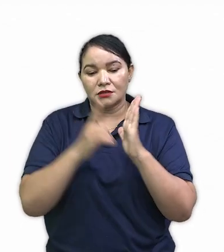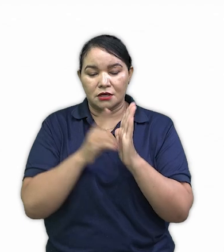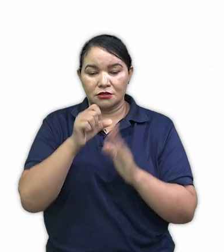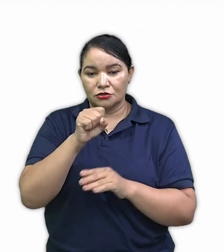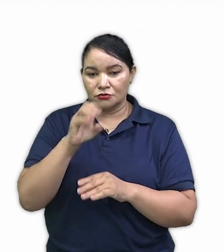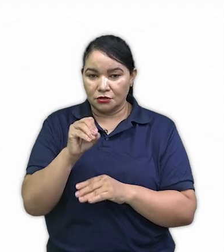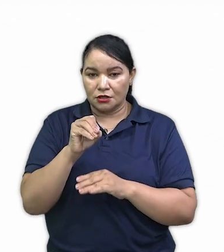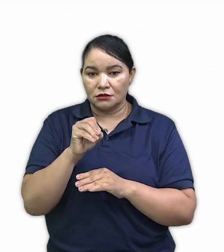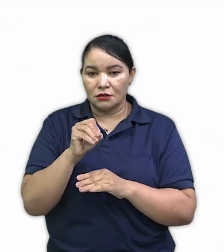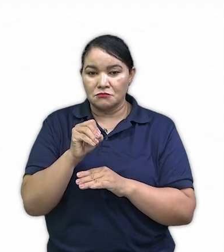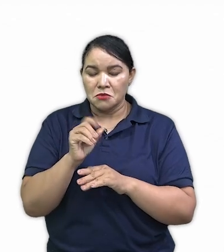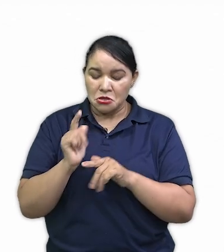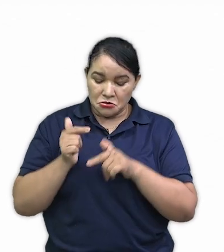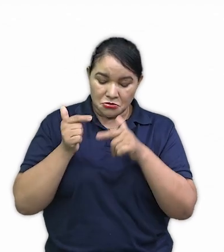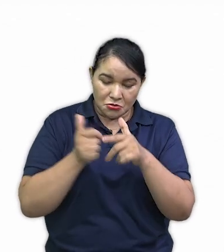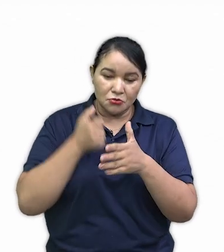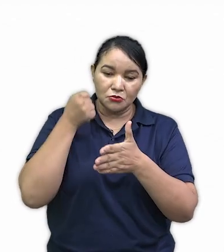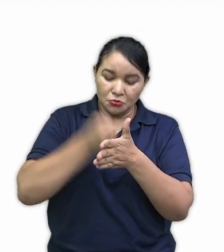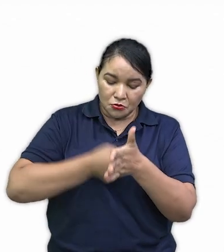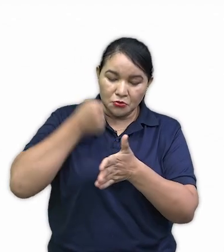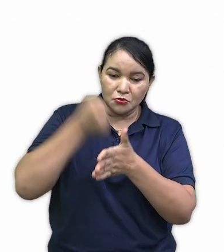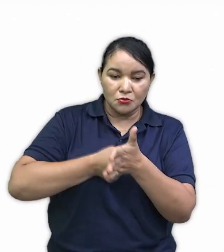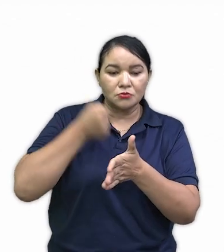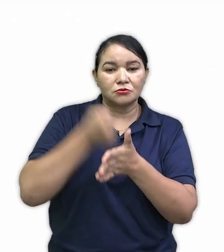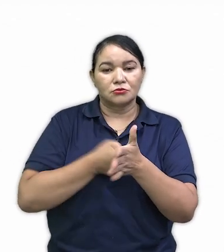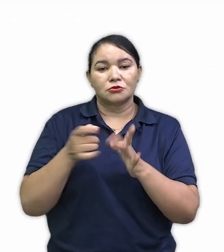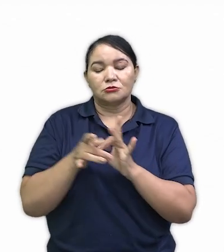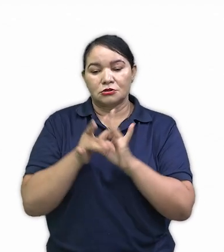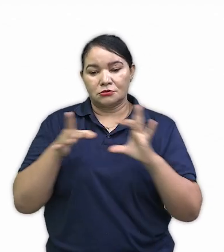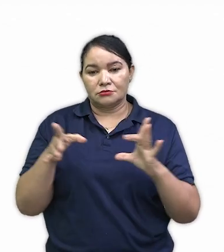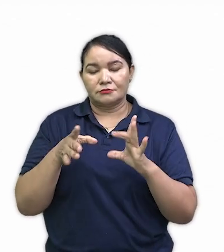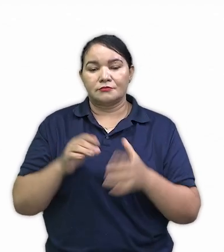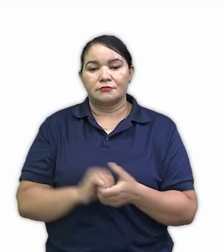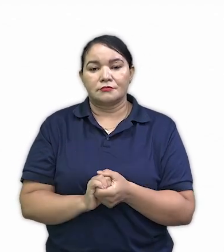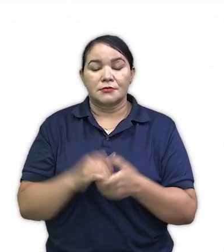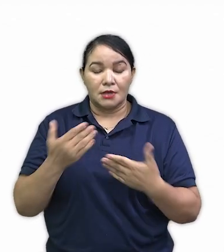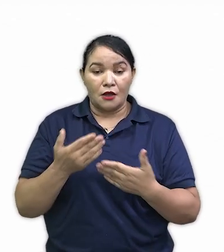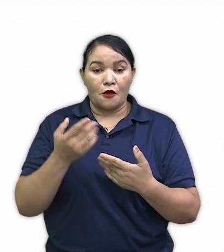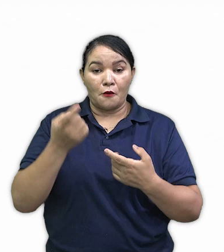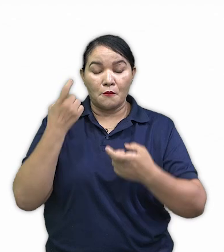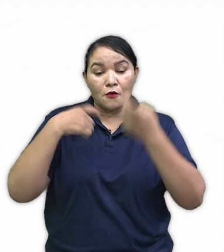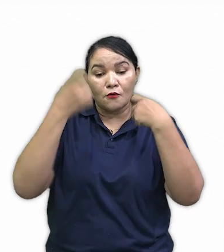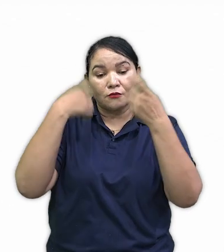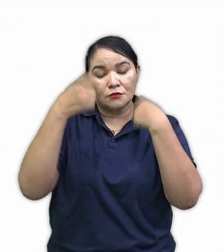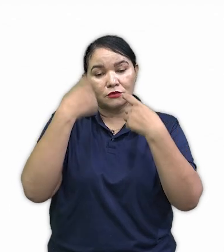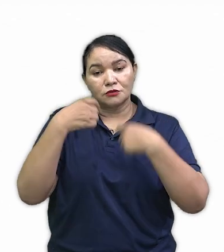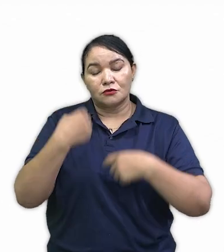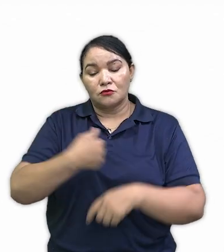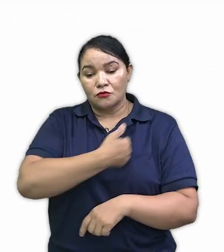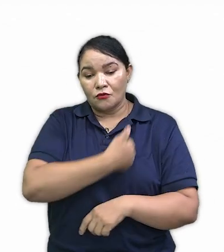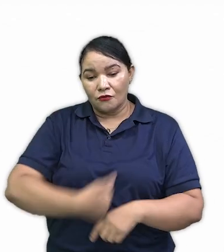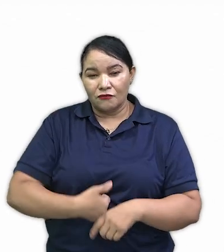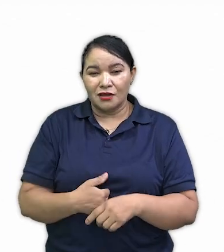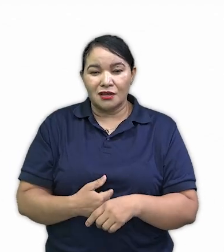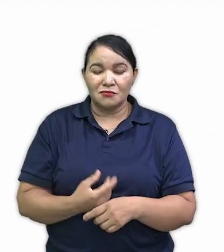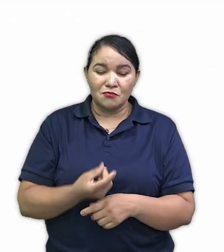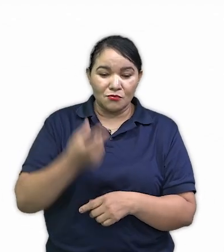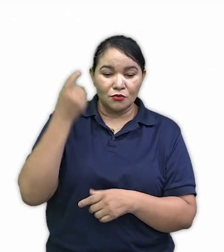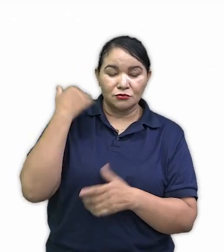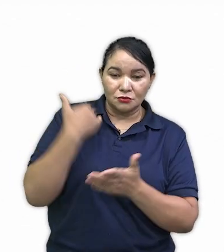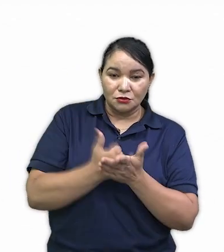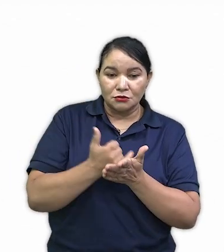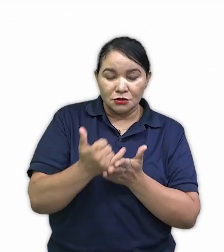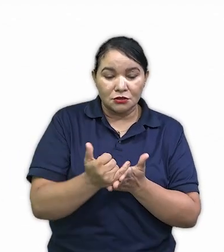Lutas pela democracia, né? Mesmo considerando essa preocupação dos governos, iniciadas lá nos